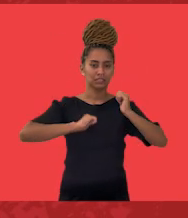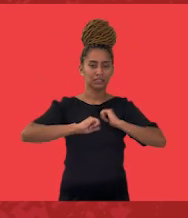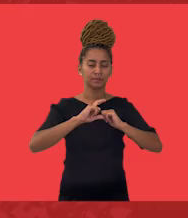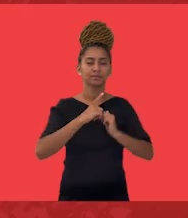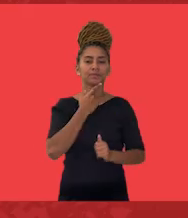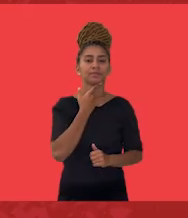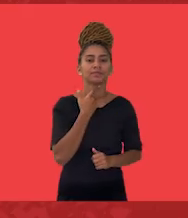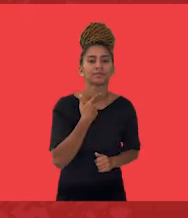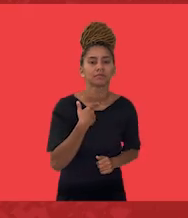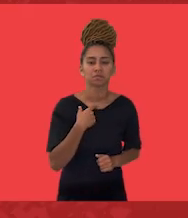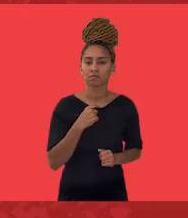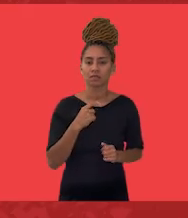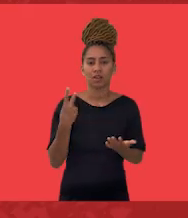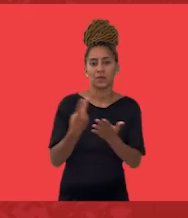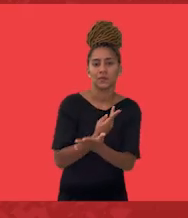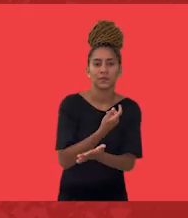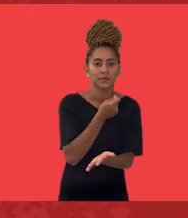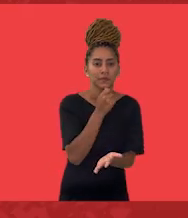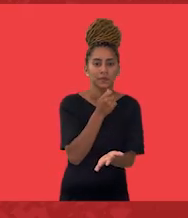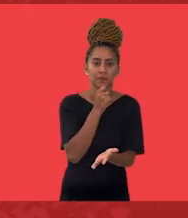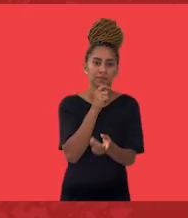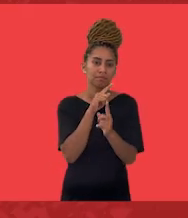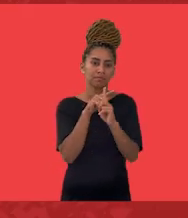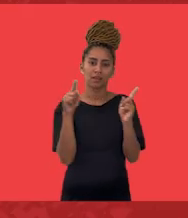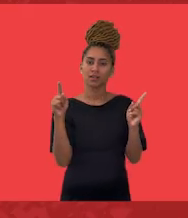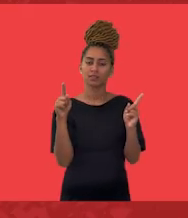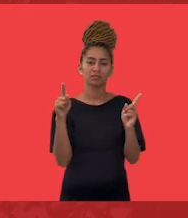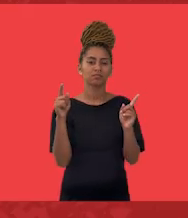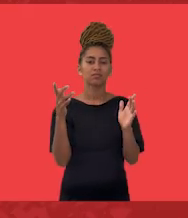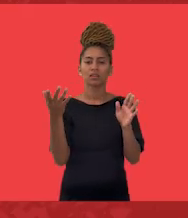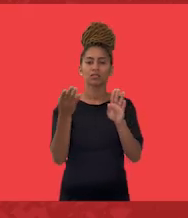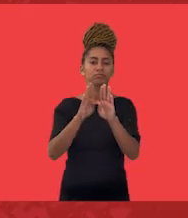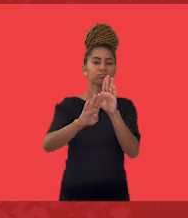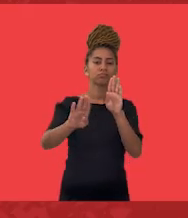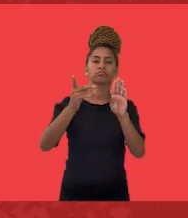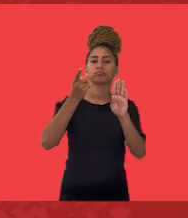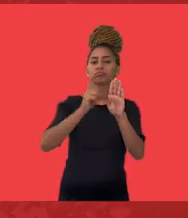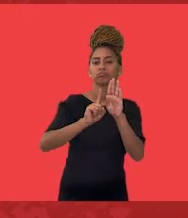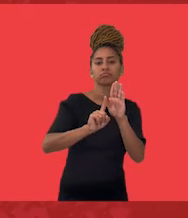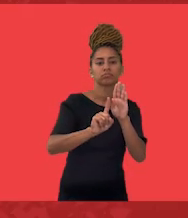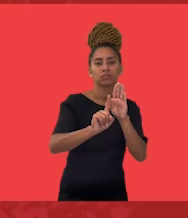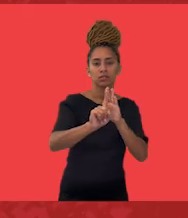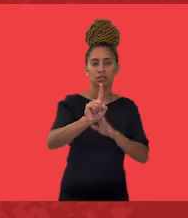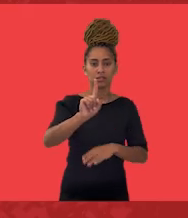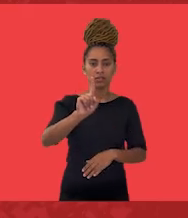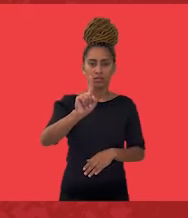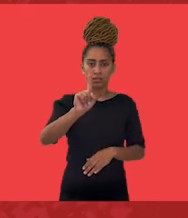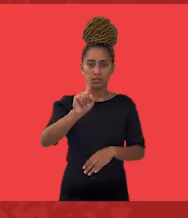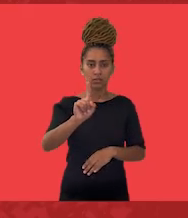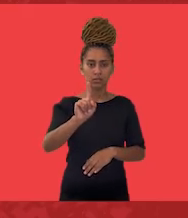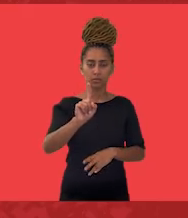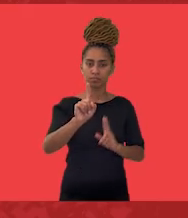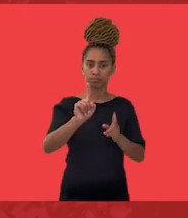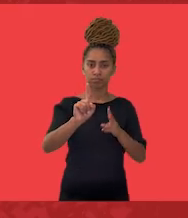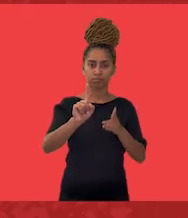manchetes, em meio aos carros, o seu e o instante a deslizar.